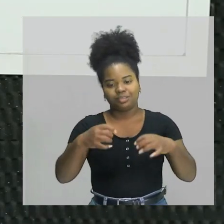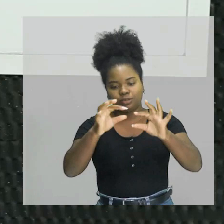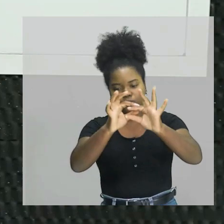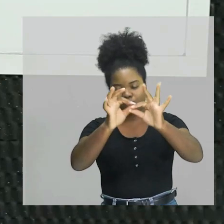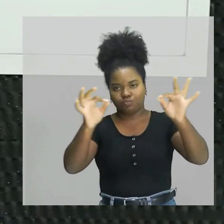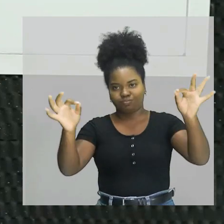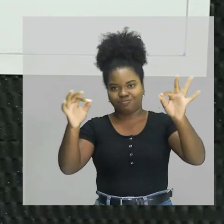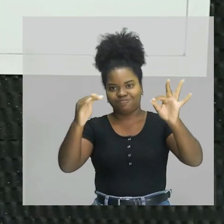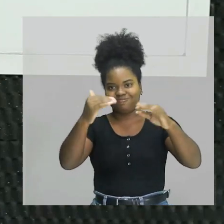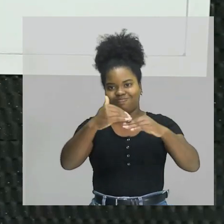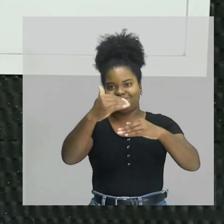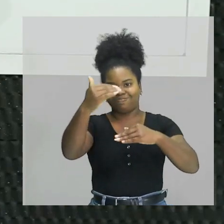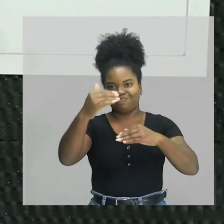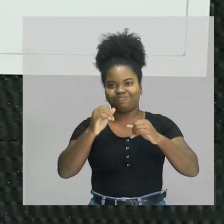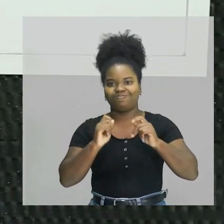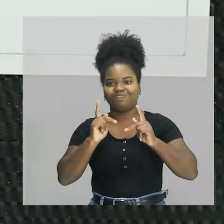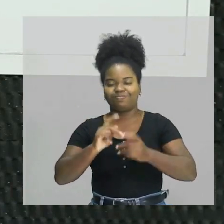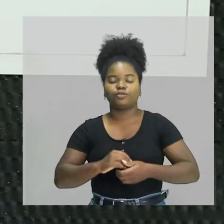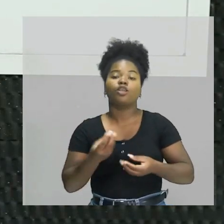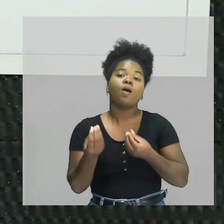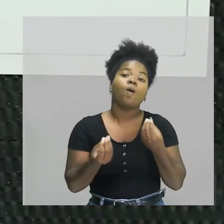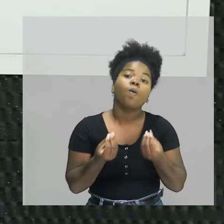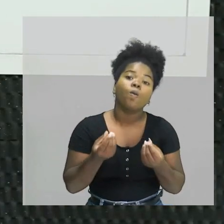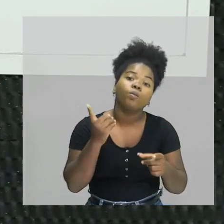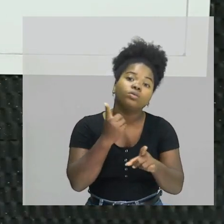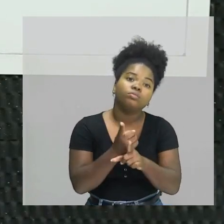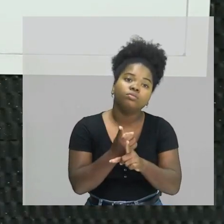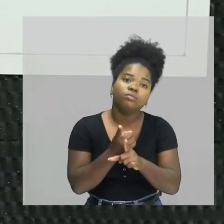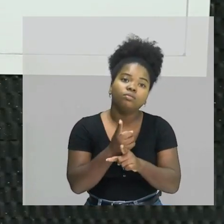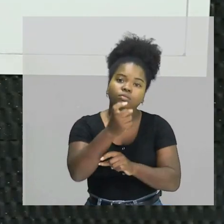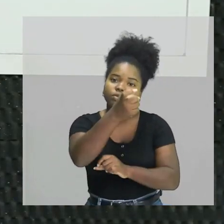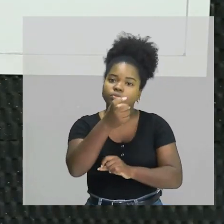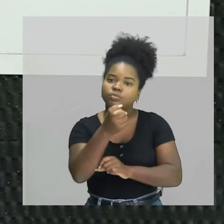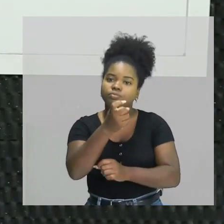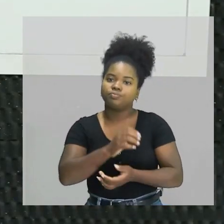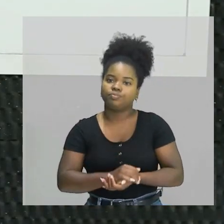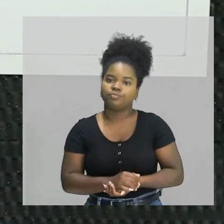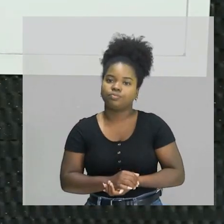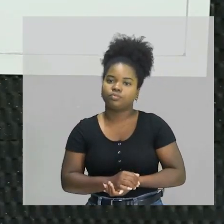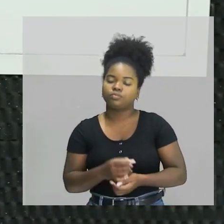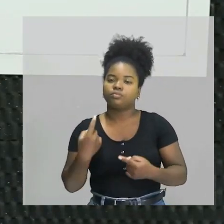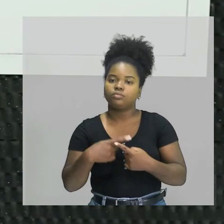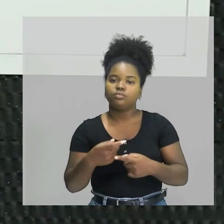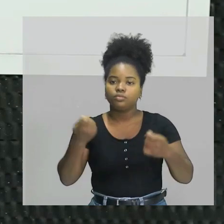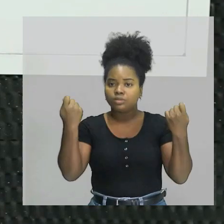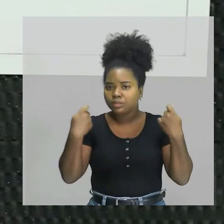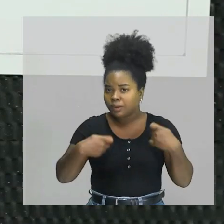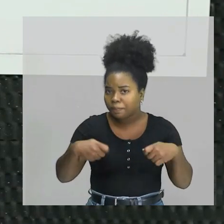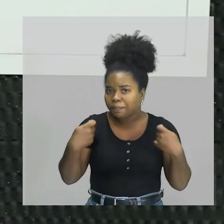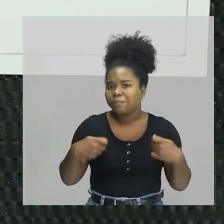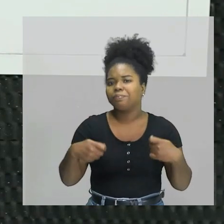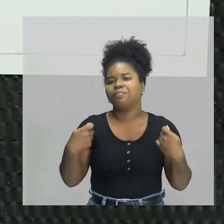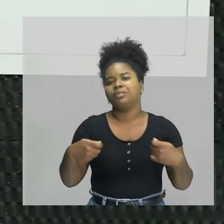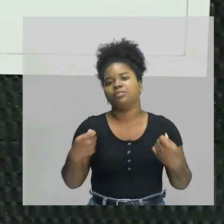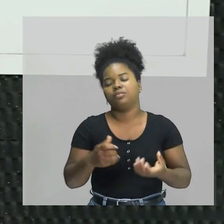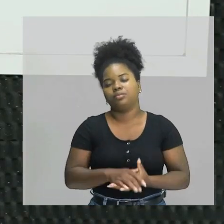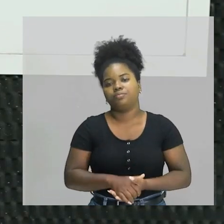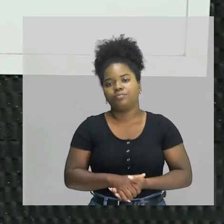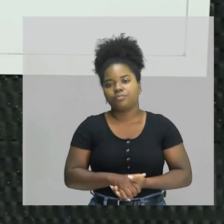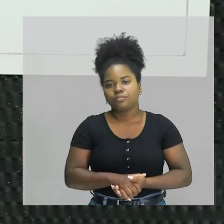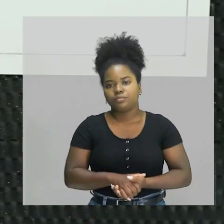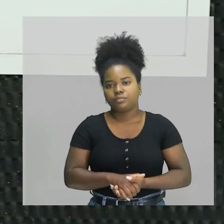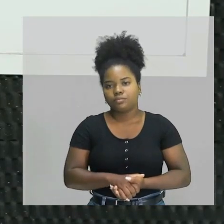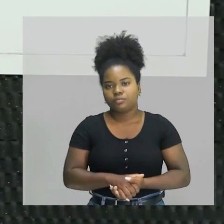ó. Como é que eu faço para encontrar essa medida aqui? Porque eu preciso dela